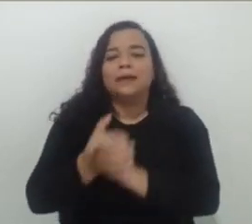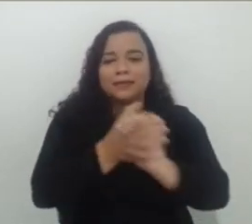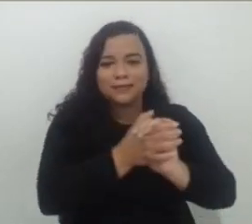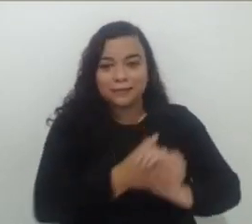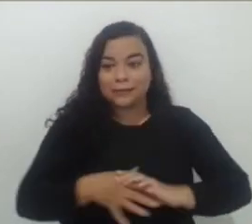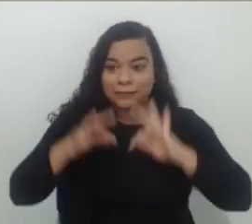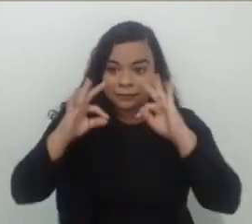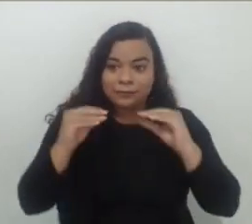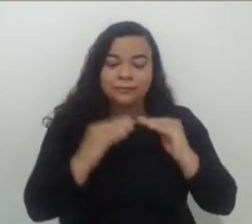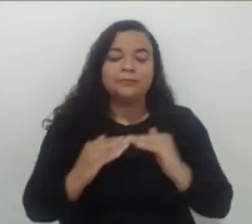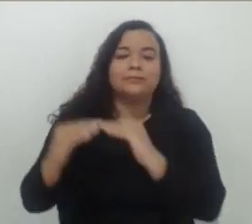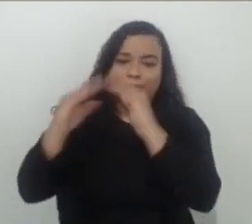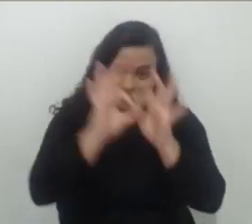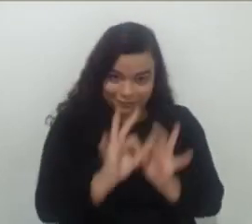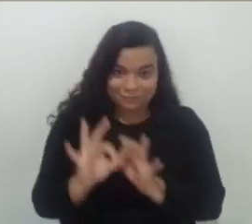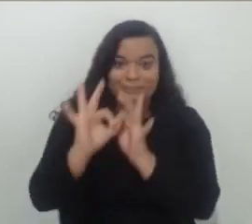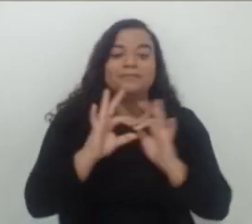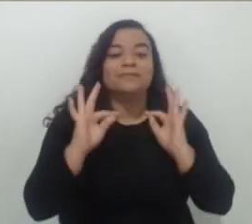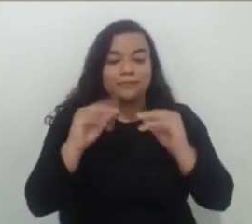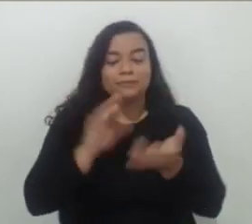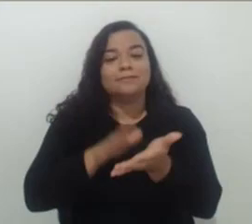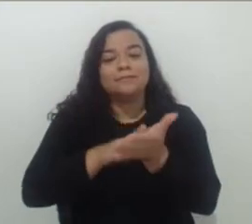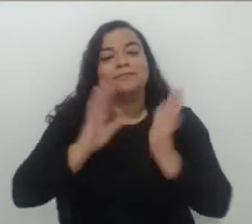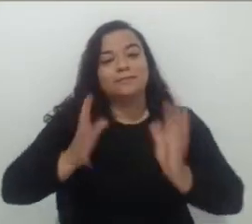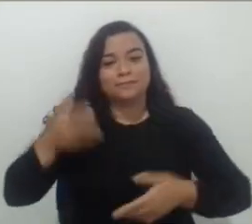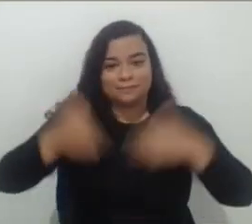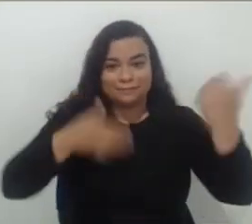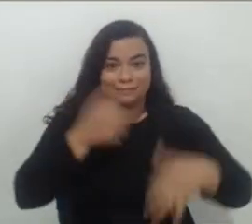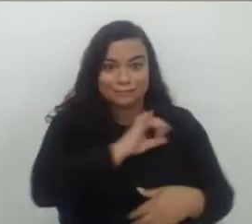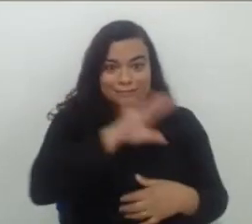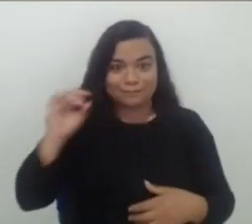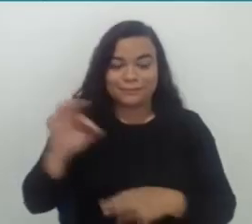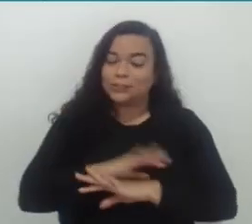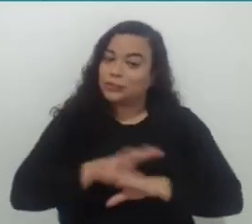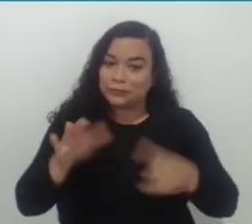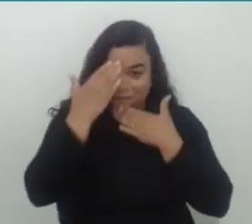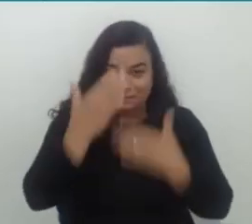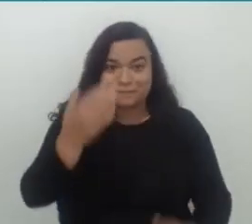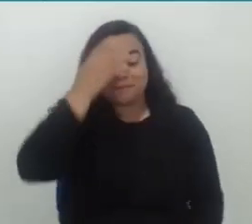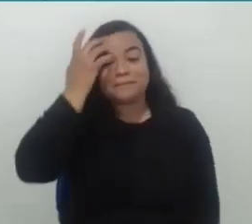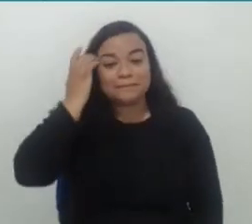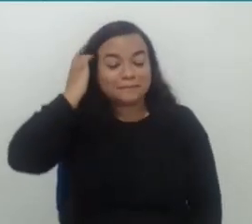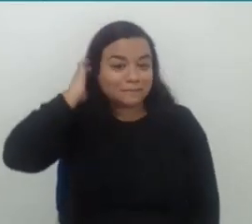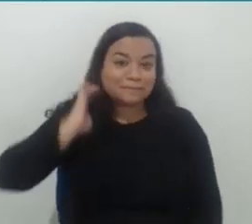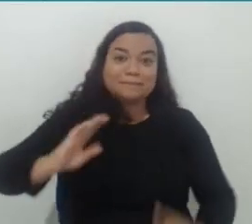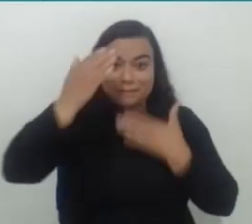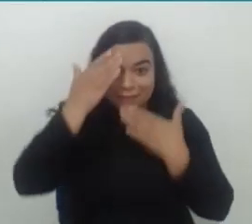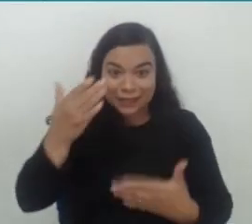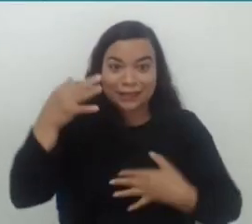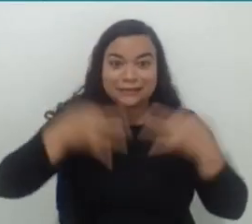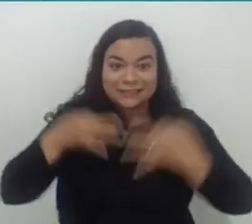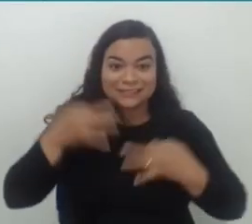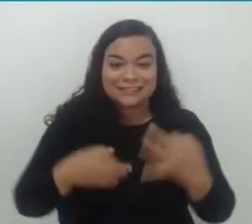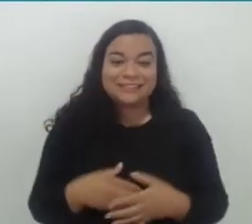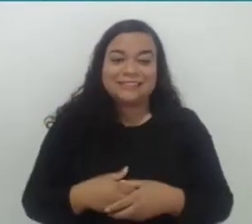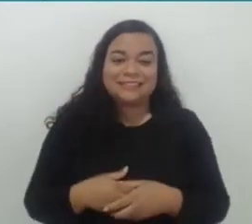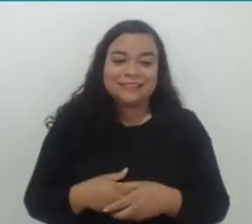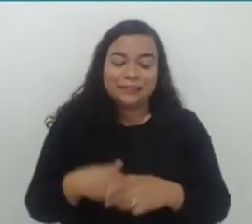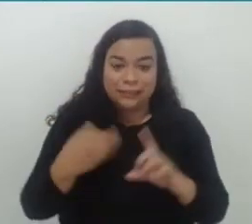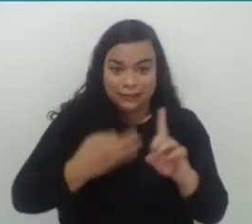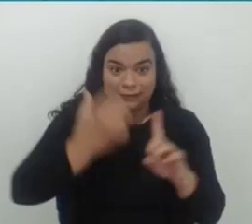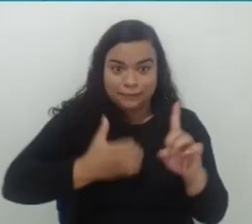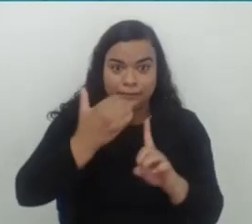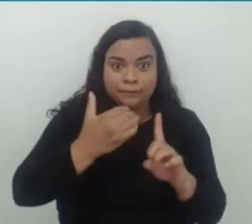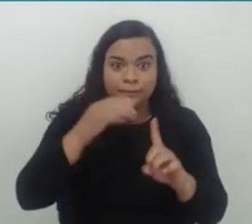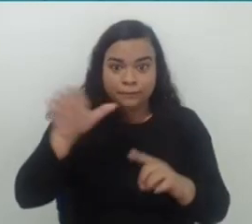proposições anteriormente trazidas pelos meus colegas. É somente. Muito obrigado. Obrigado, desembargador. Chamo o desembargador